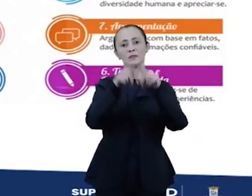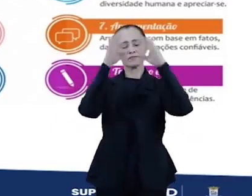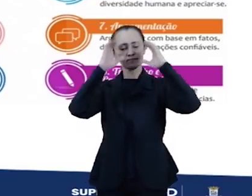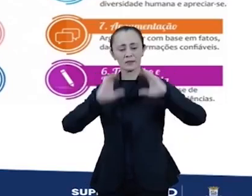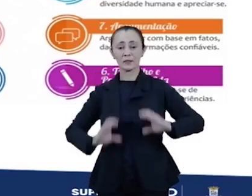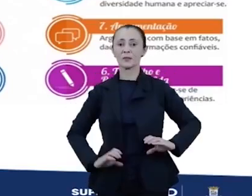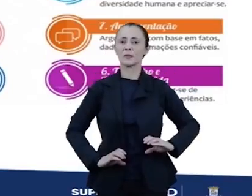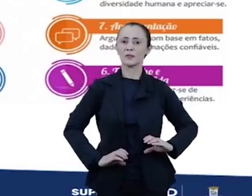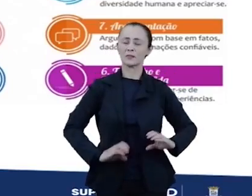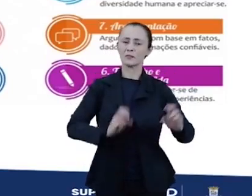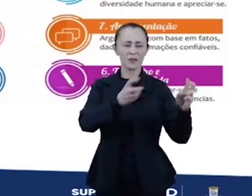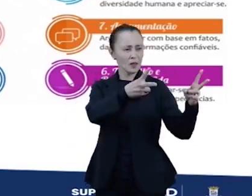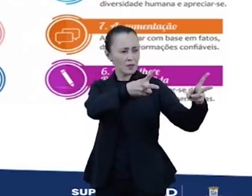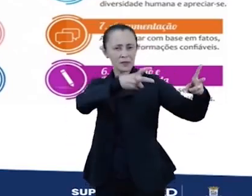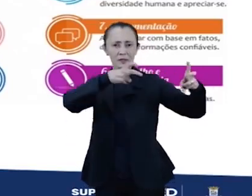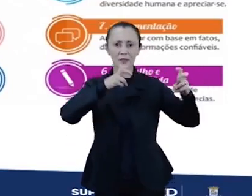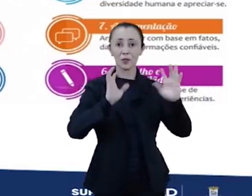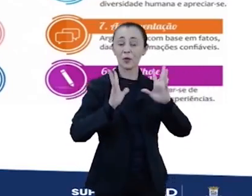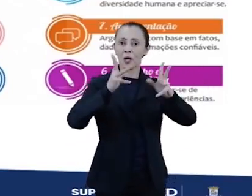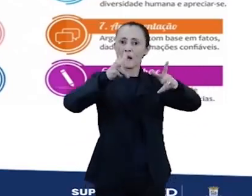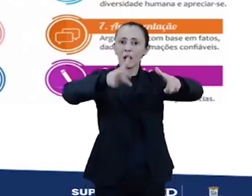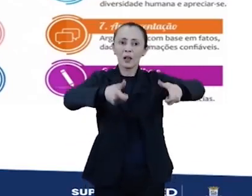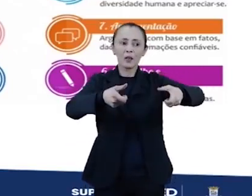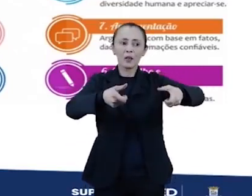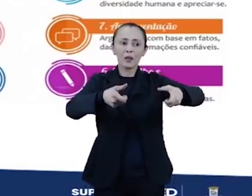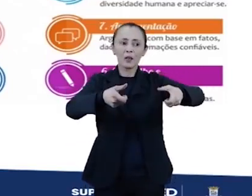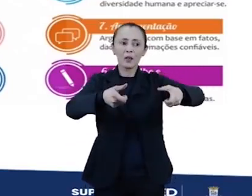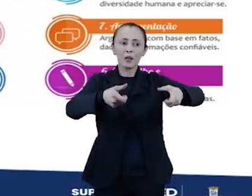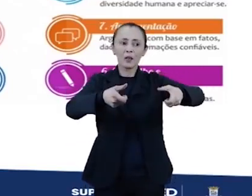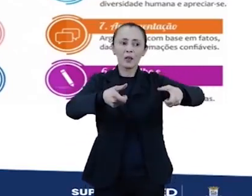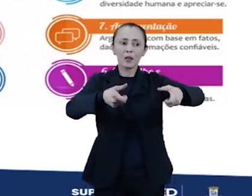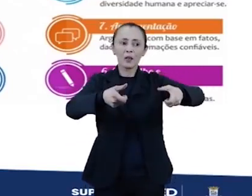Perceberam? Todo esse conjunto, ele deve estar